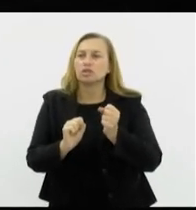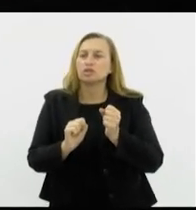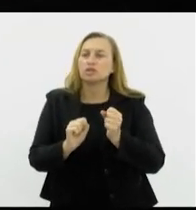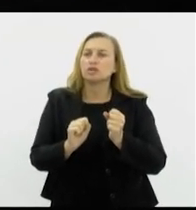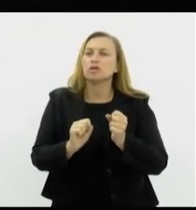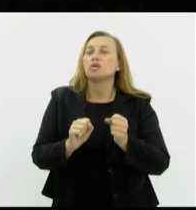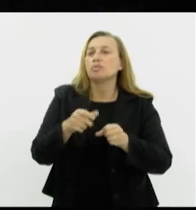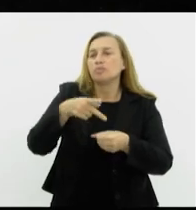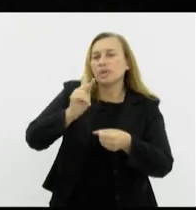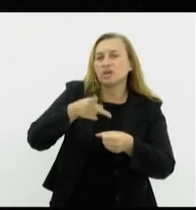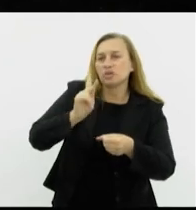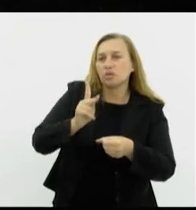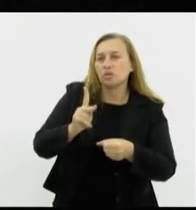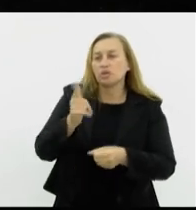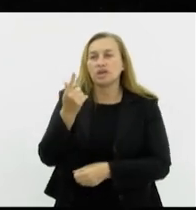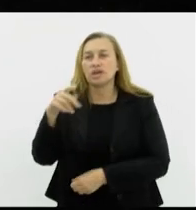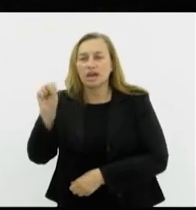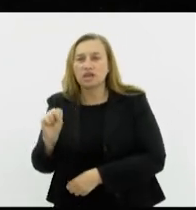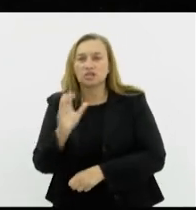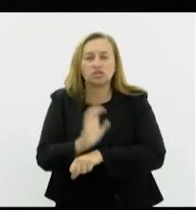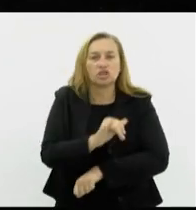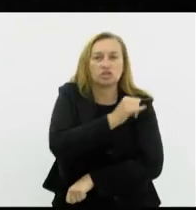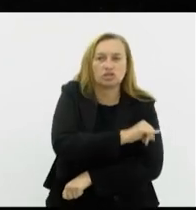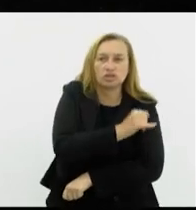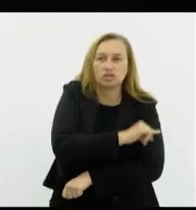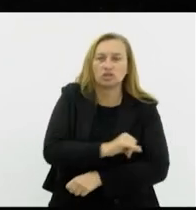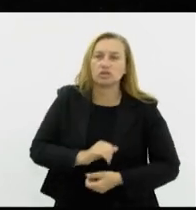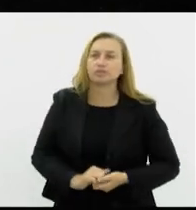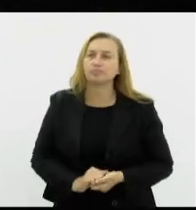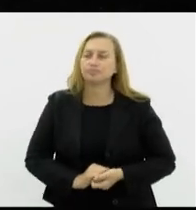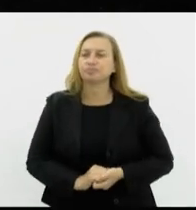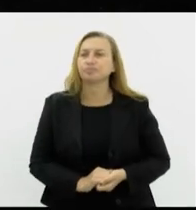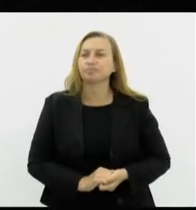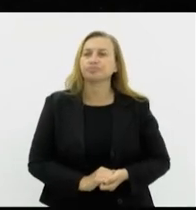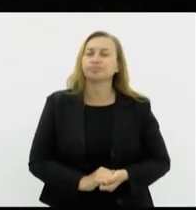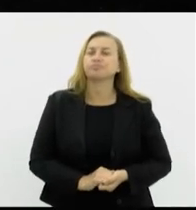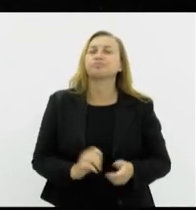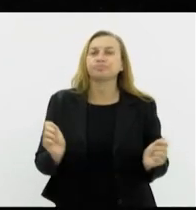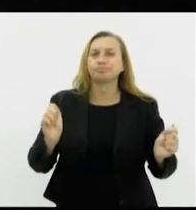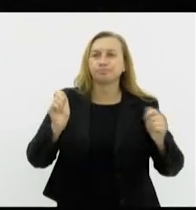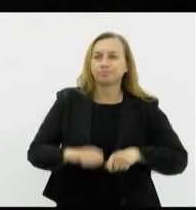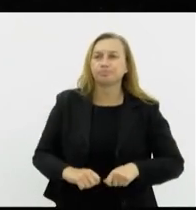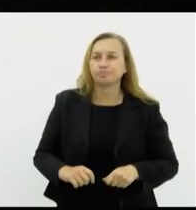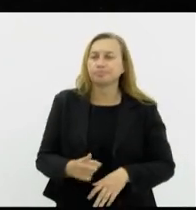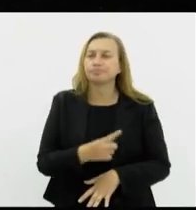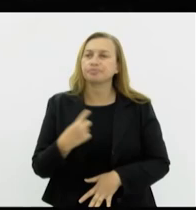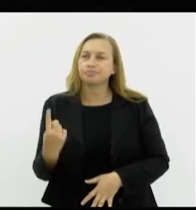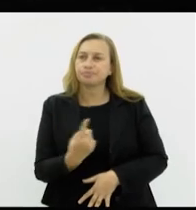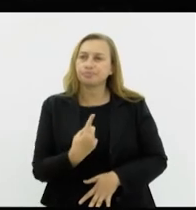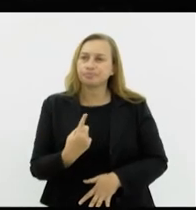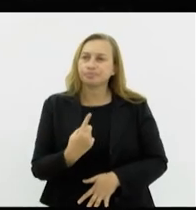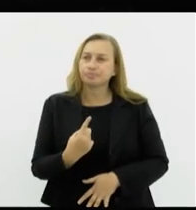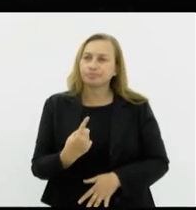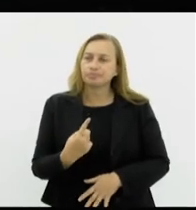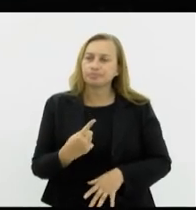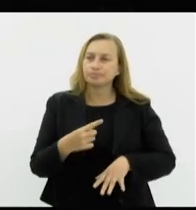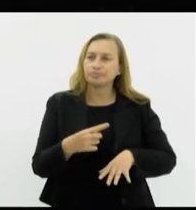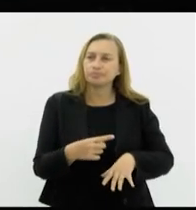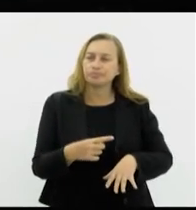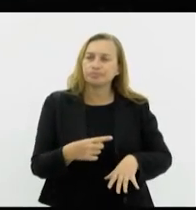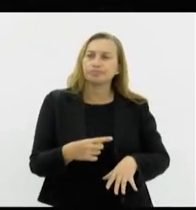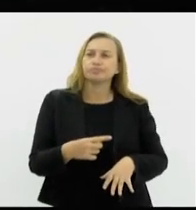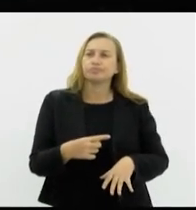de petróleo e gás no estado do Rio de Janeiro e a possibilidade da gente qualificar cada vez mais e de